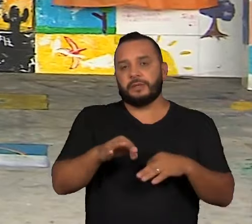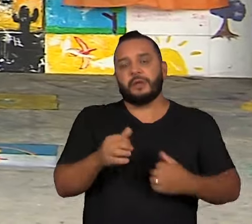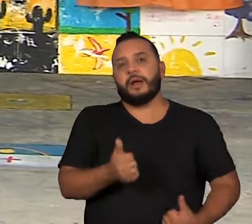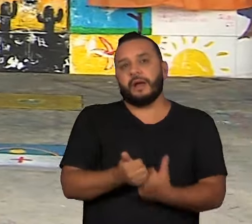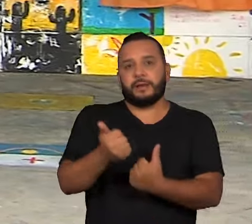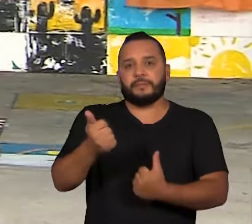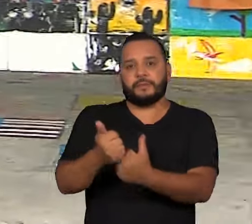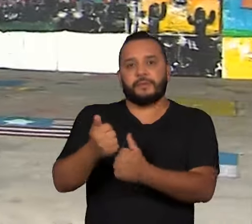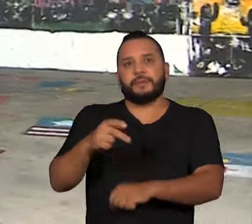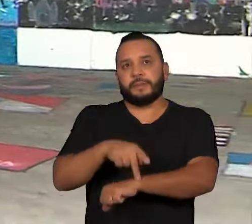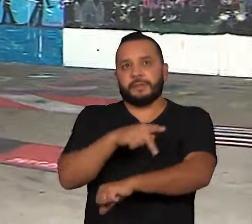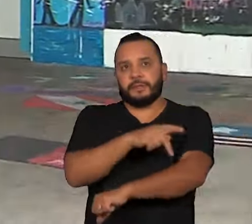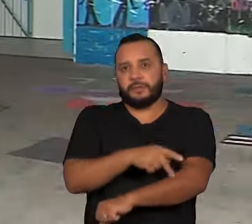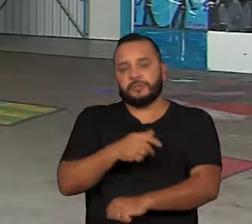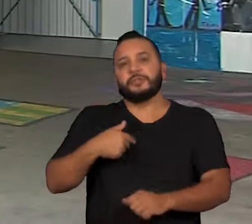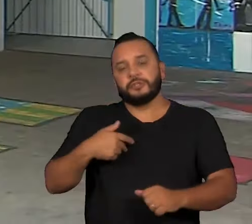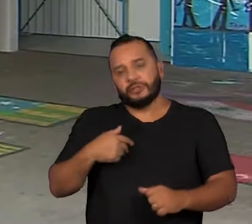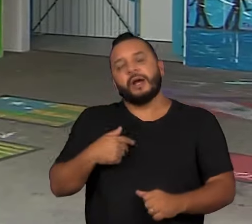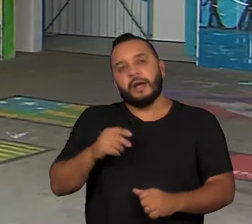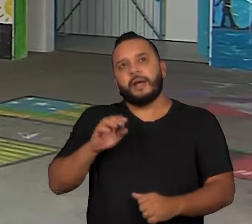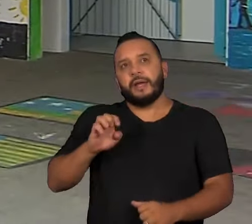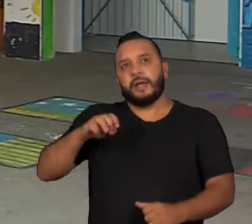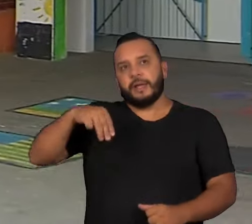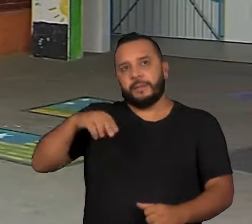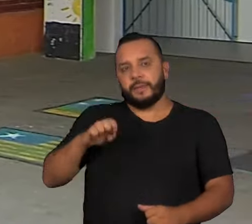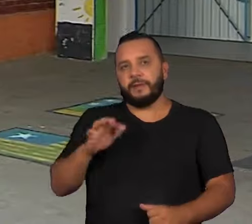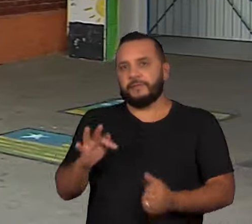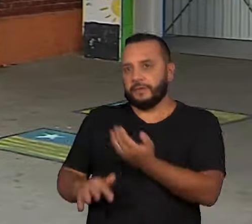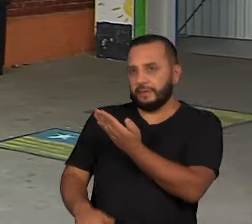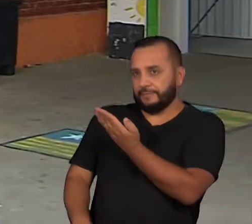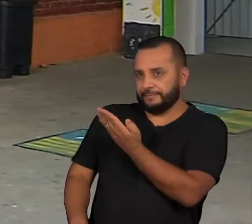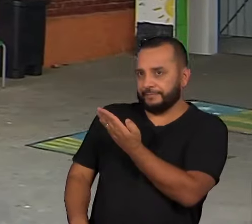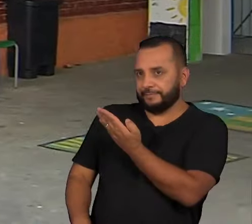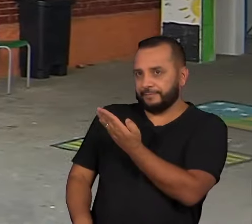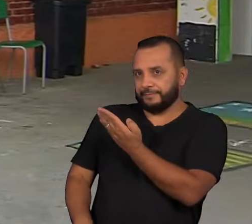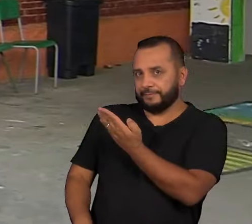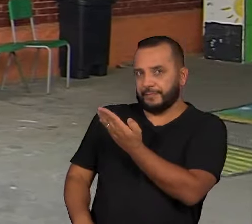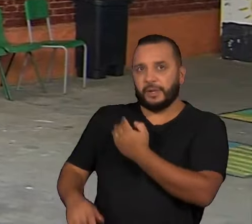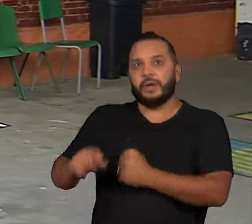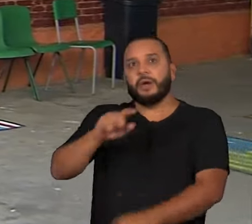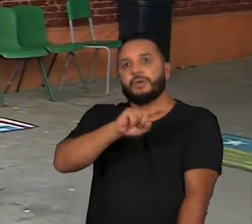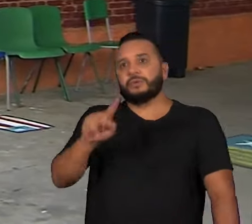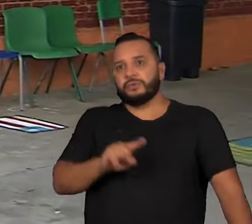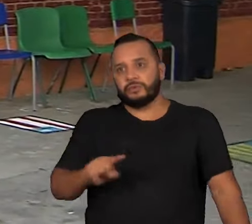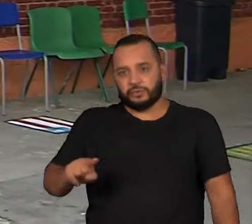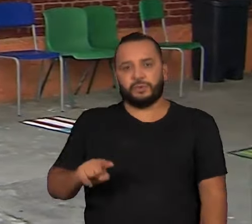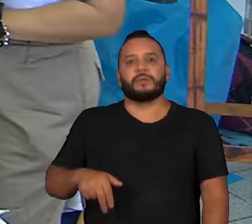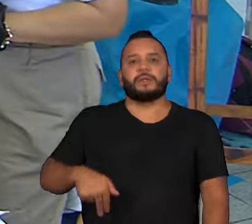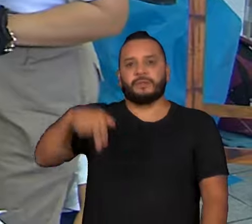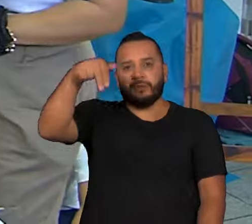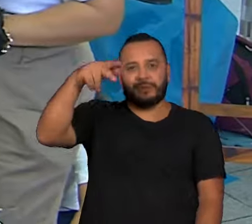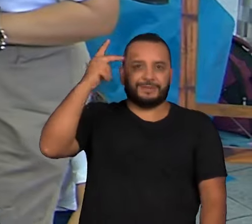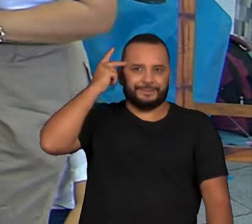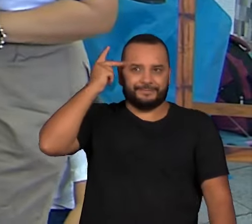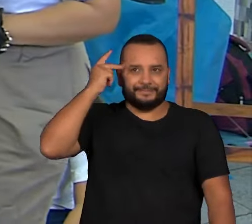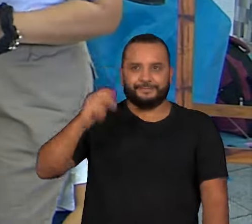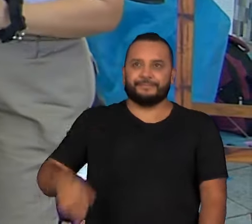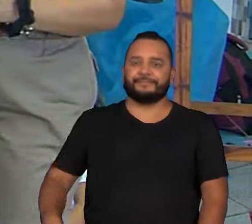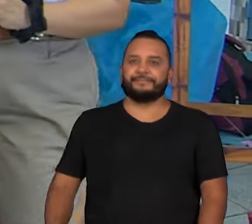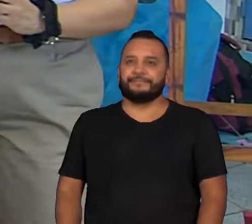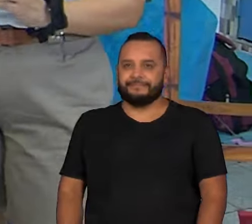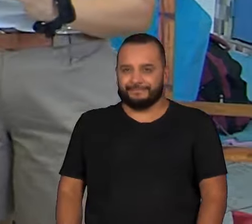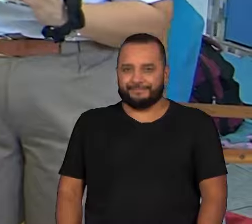EMEF Tenente Aviador Frederico Gustavo dos Santos, na Zona Norte de São Paulo. Agora não,